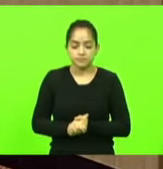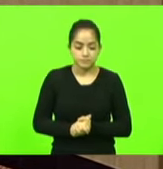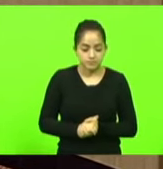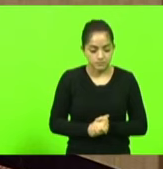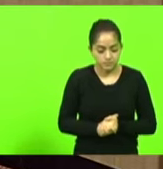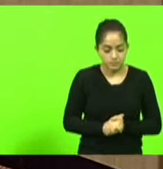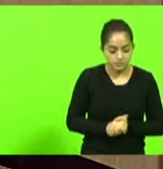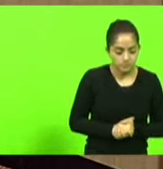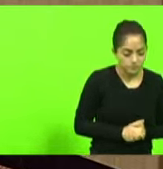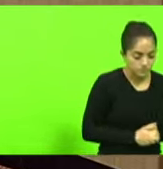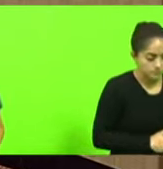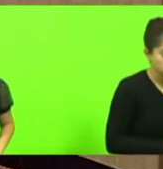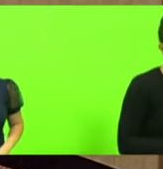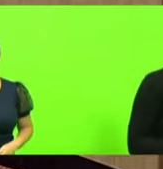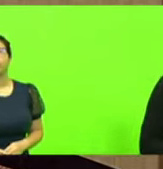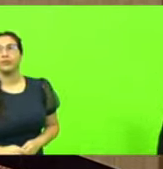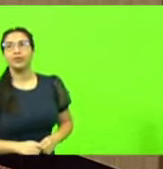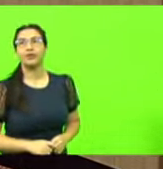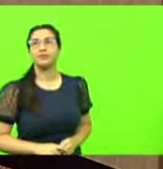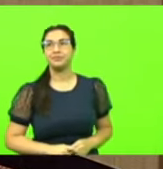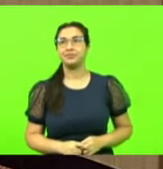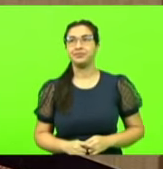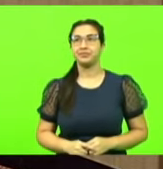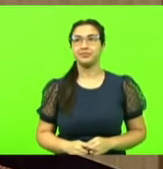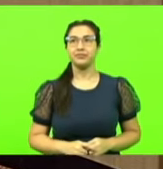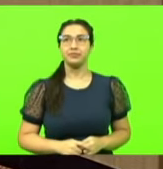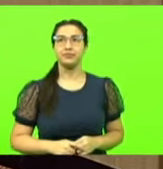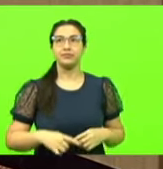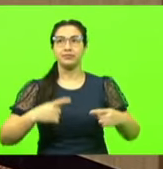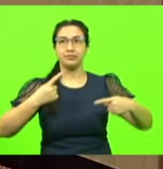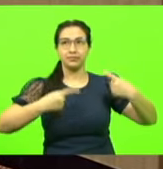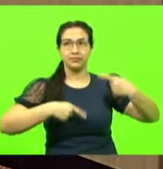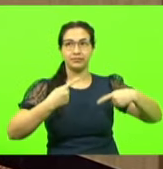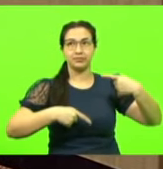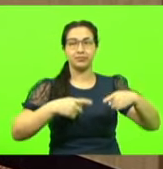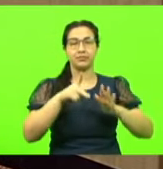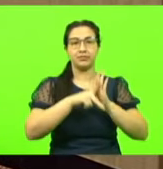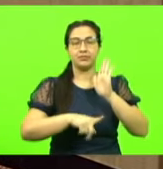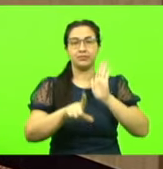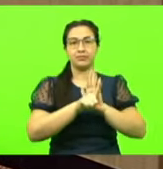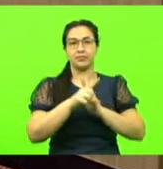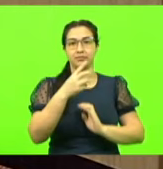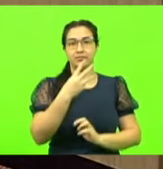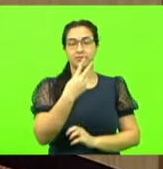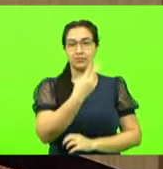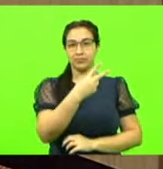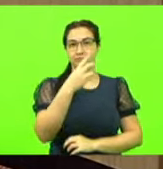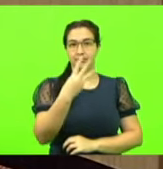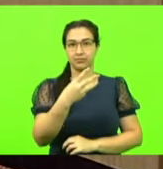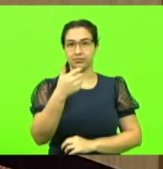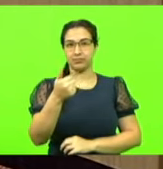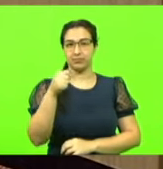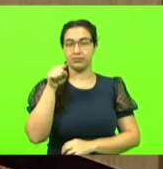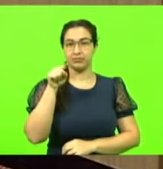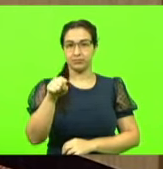Todos de acordo? Retirado. Discussão e votação em turno único do projeto de lei 231.3